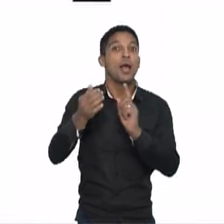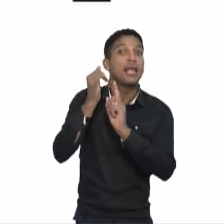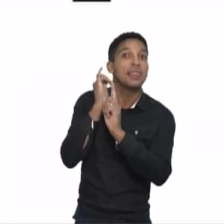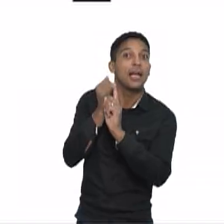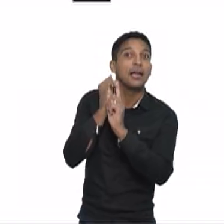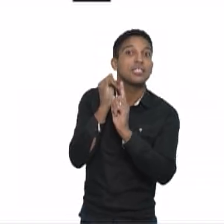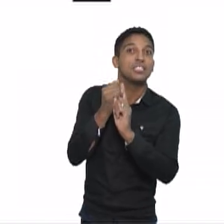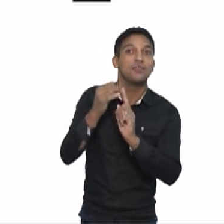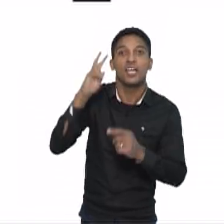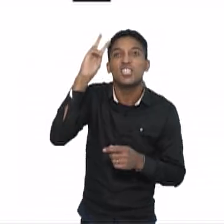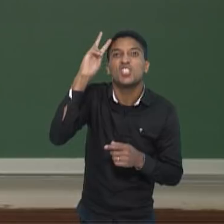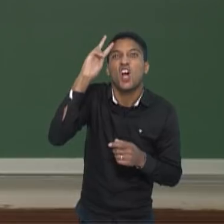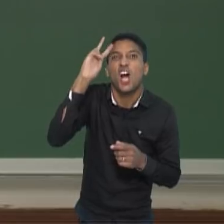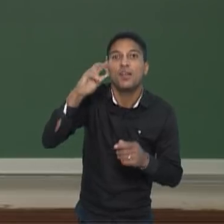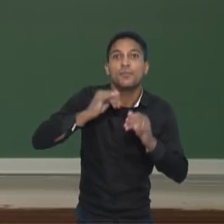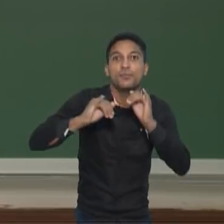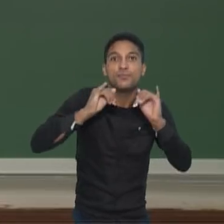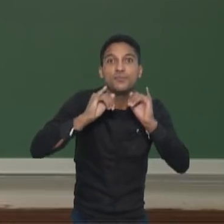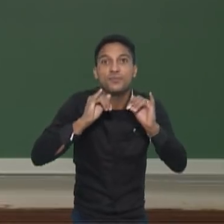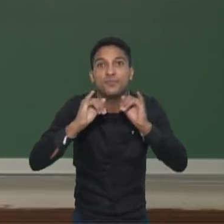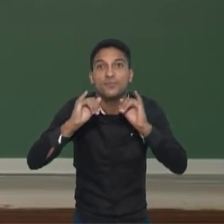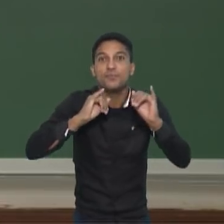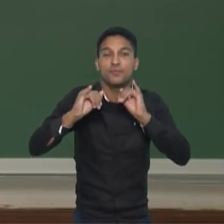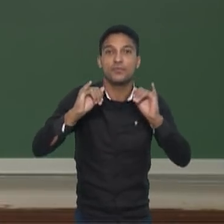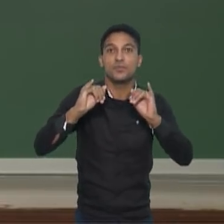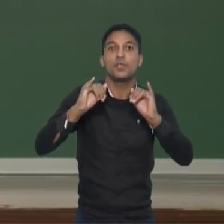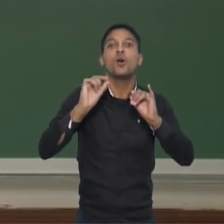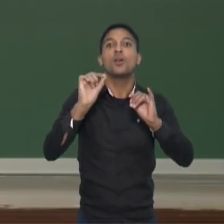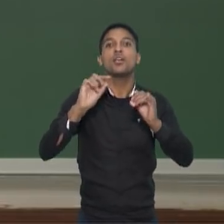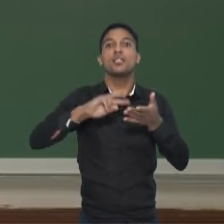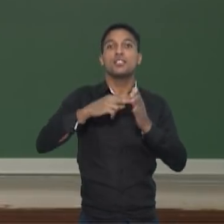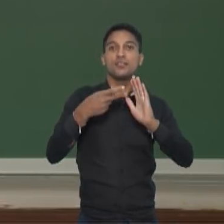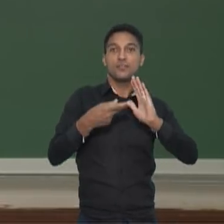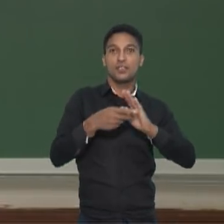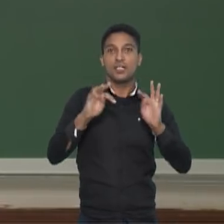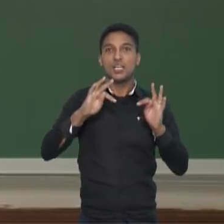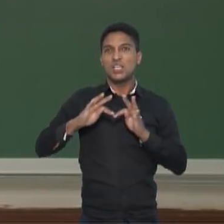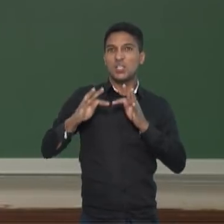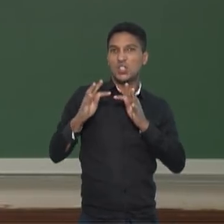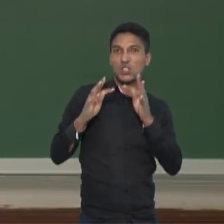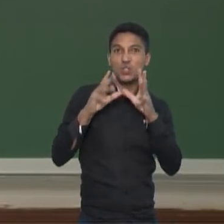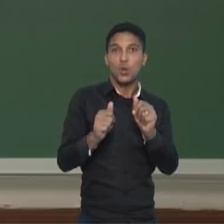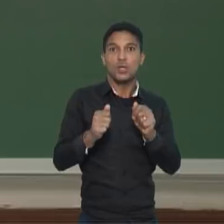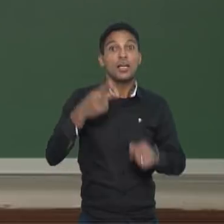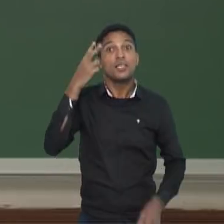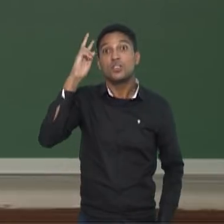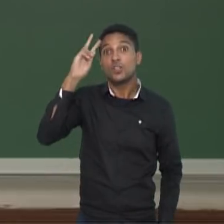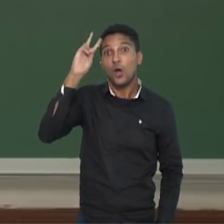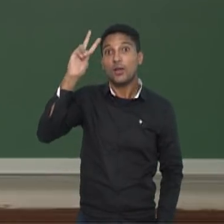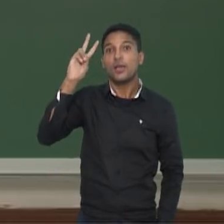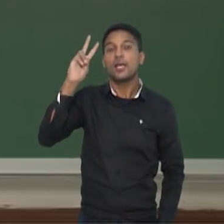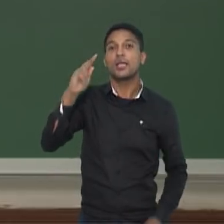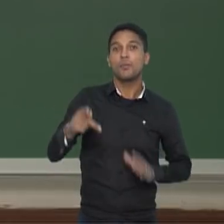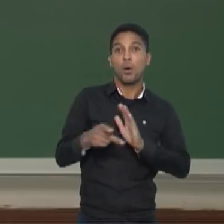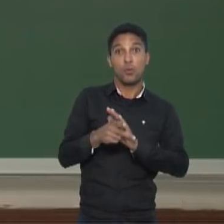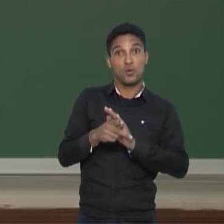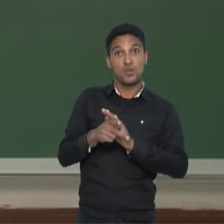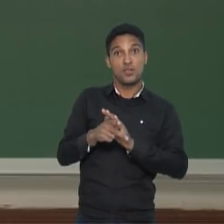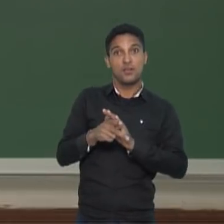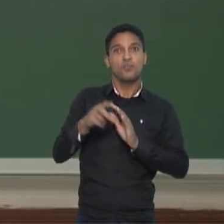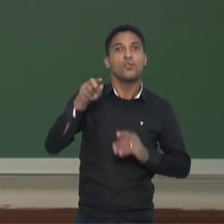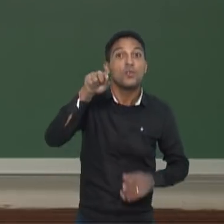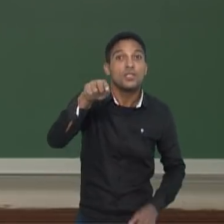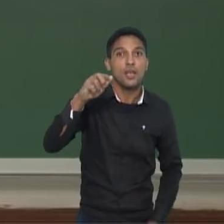realidade. Com isso, eu quero dizer assim, que toda narrativa, toda história que você está contando, ela parte de um universo particular.